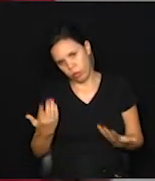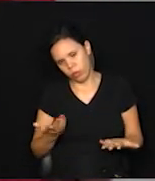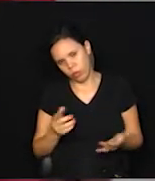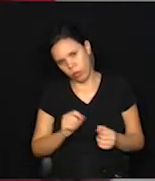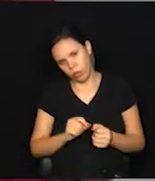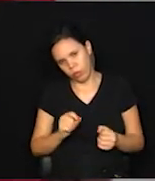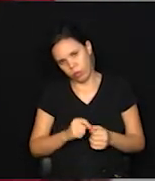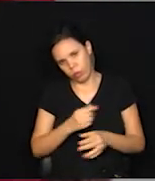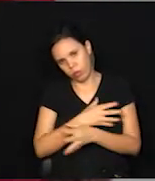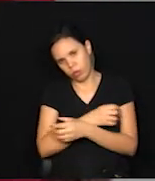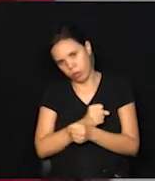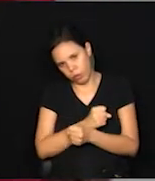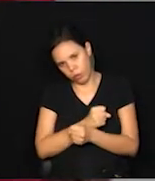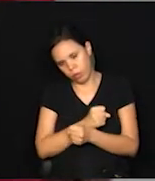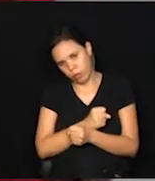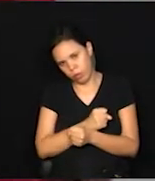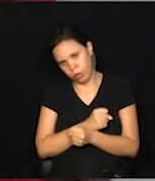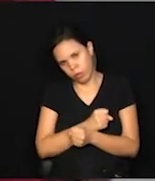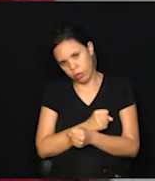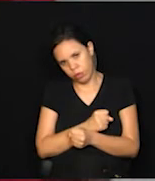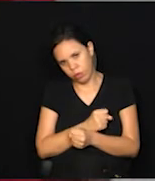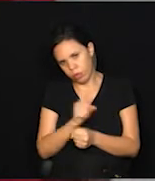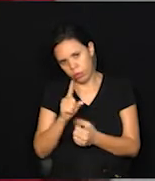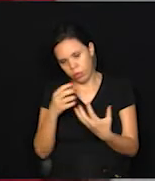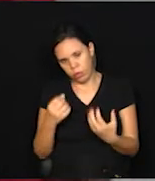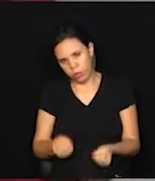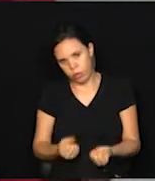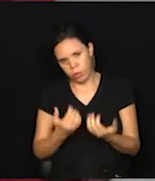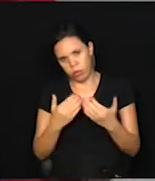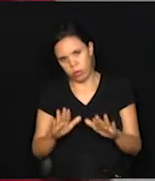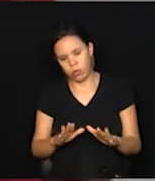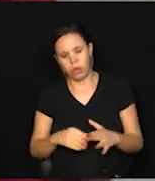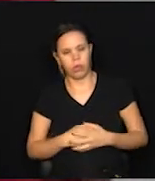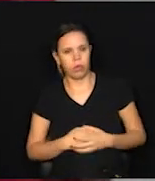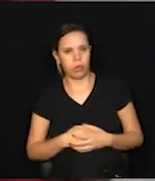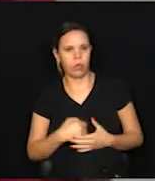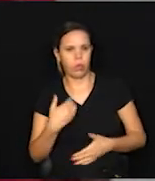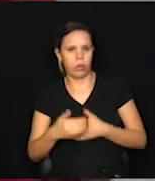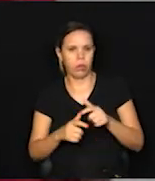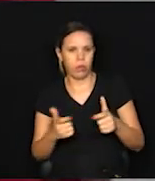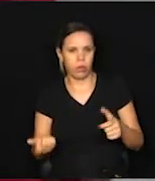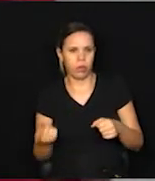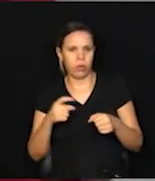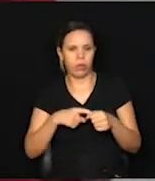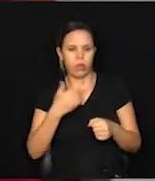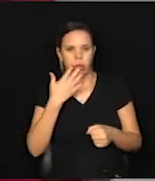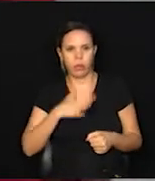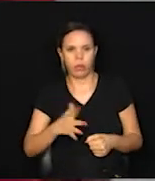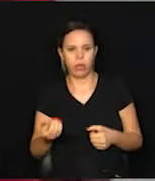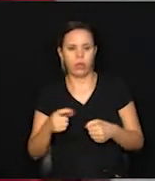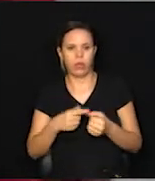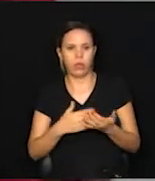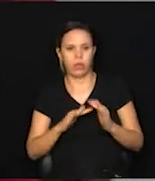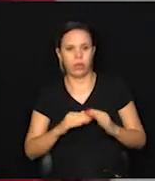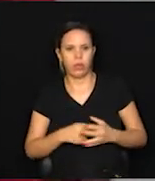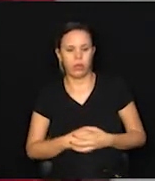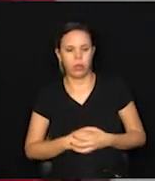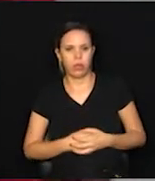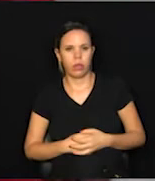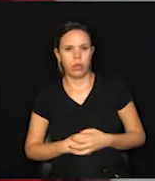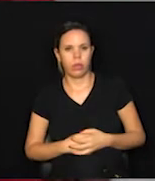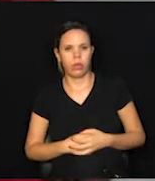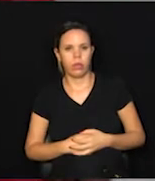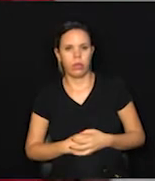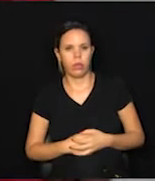um lockdown tão restritivo que não permite uma abertura progressiva da volta das crianças à escola.